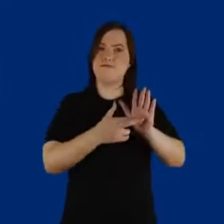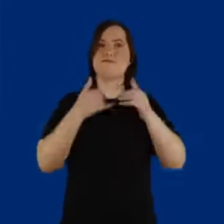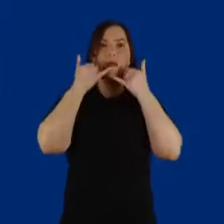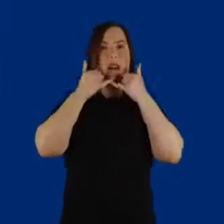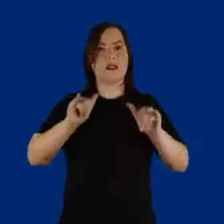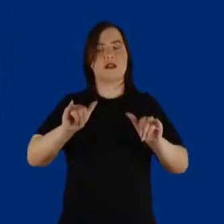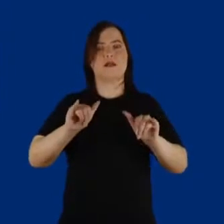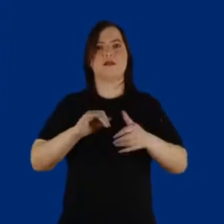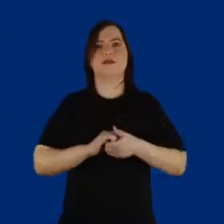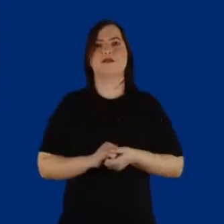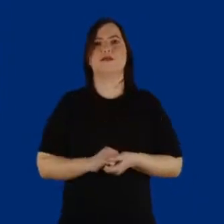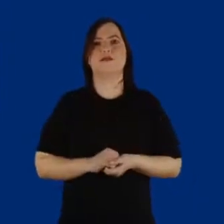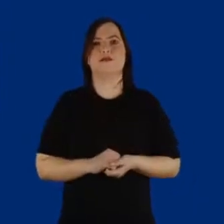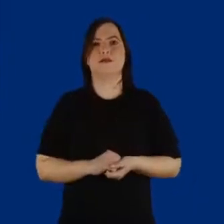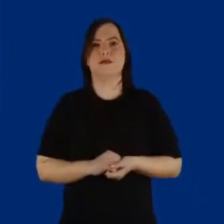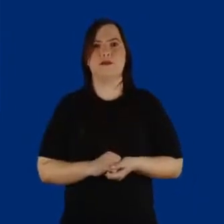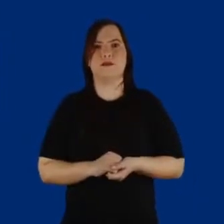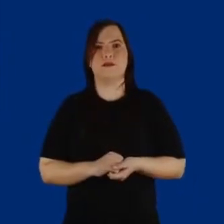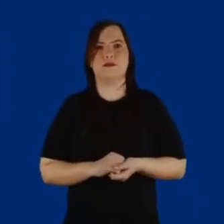mensagem.